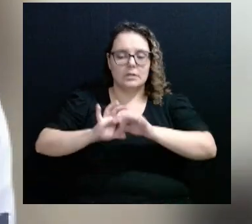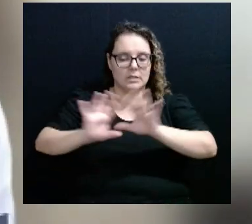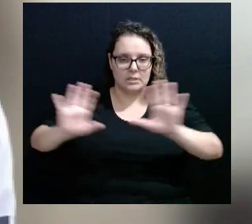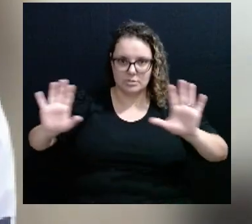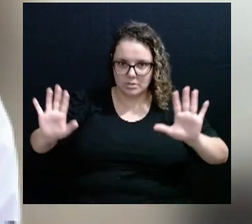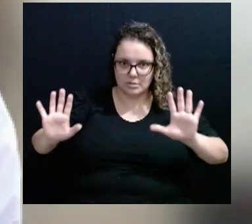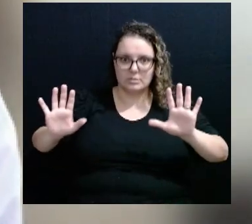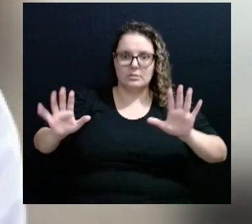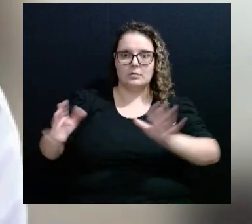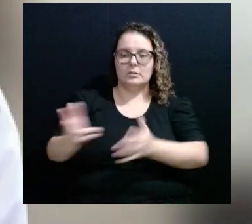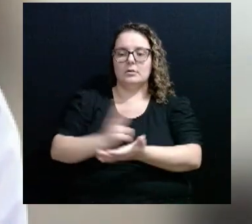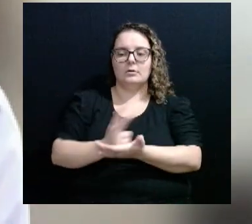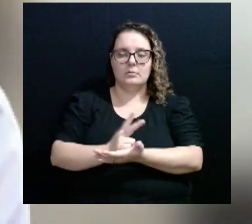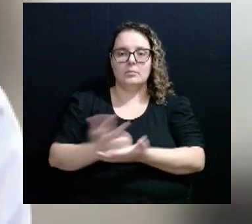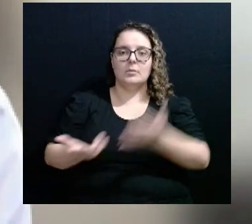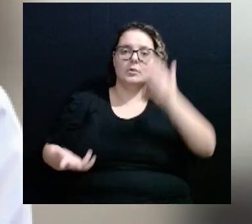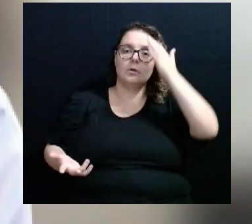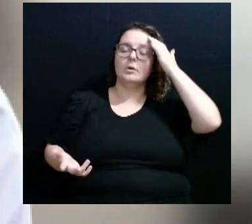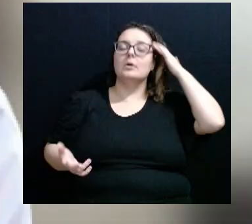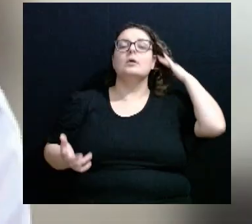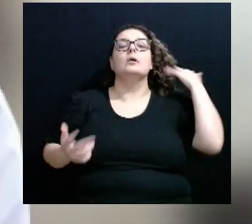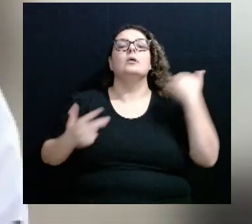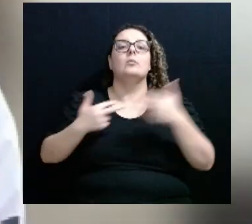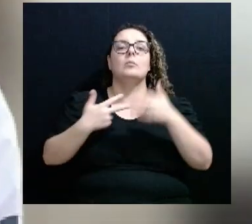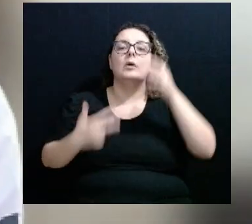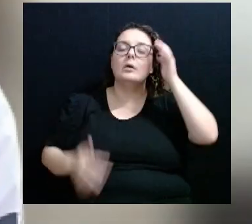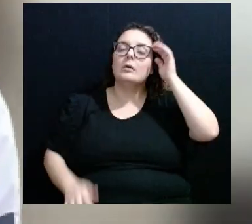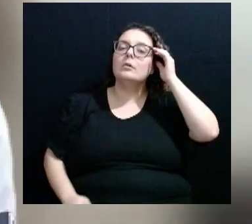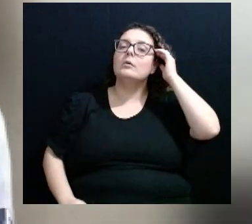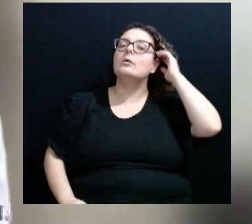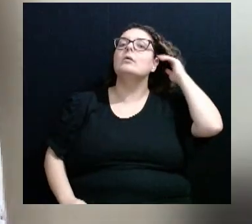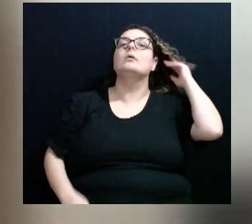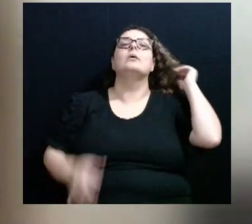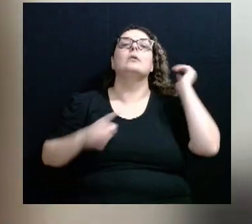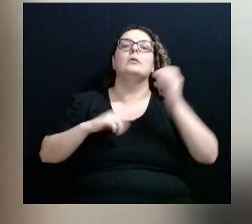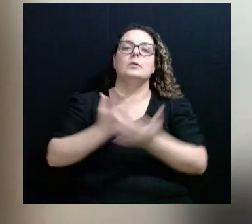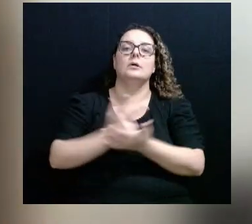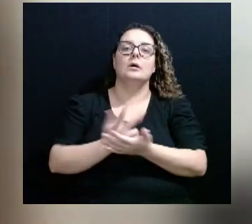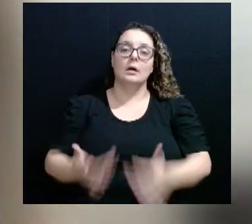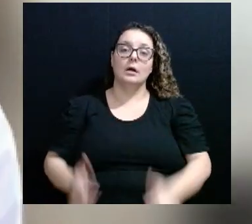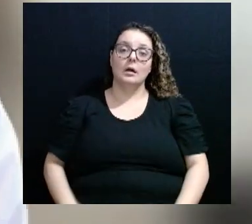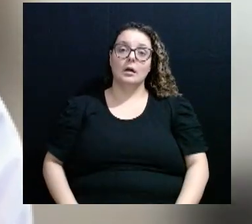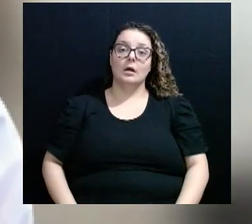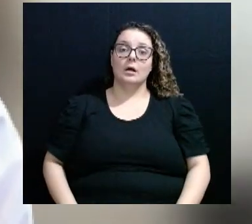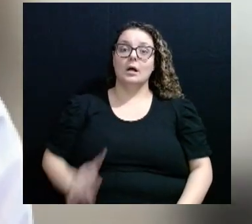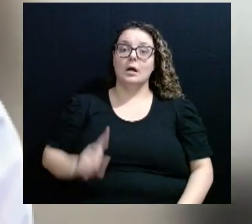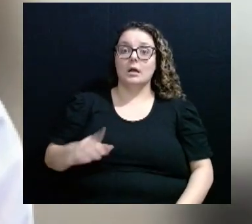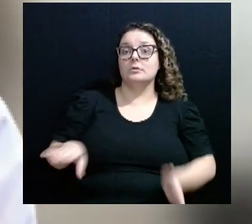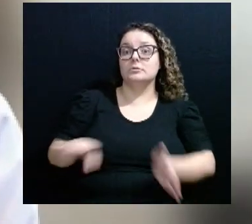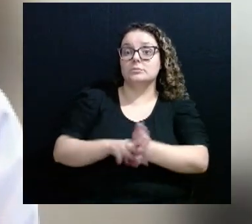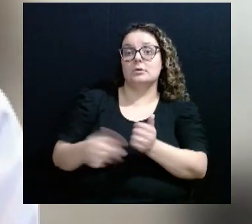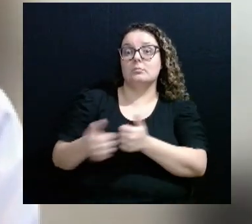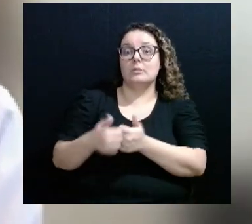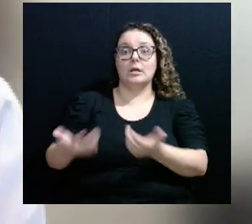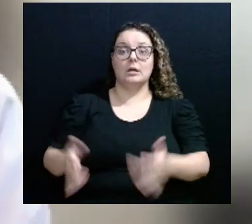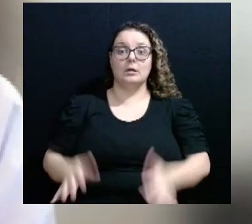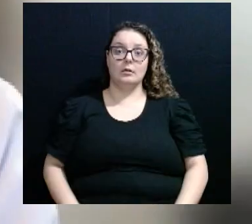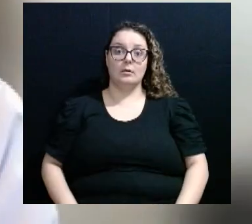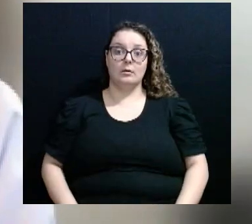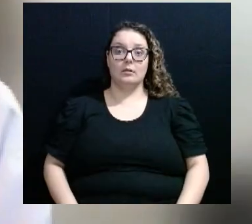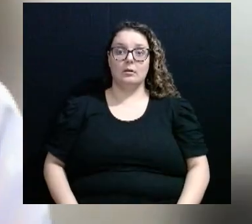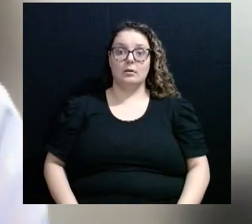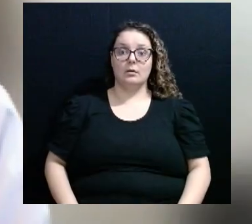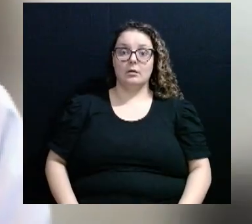tentando conter os movimentos, né? Uma coisa que ainda tem com convulsão hoje em dia, que as pessoas, ai, não chega